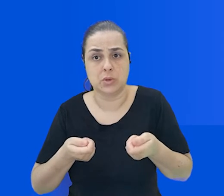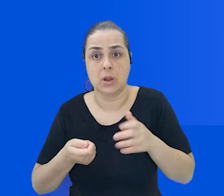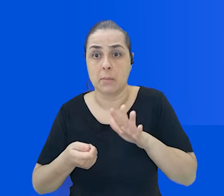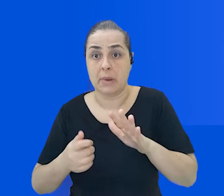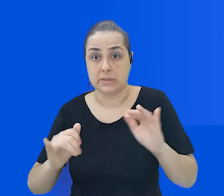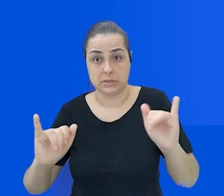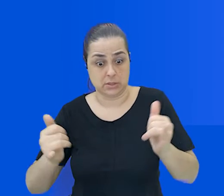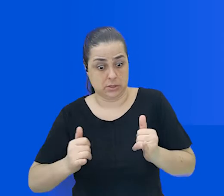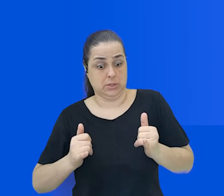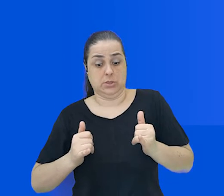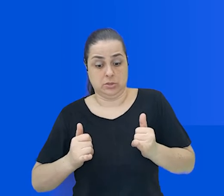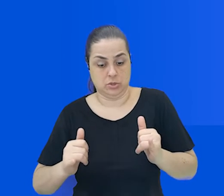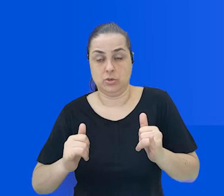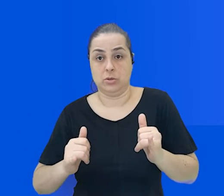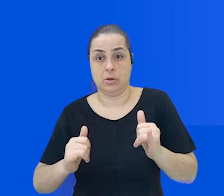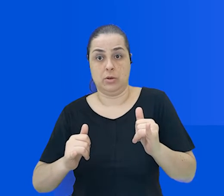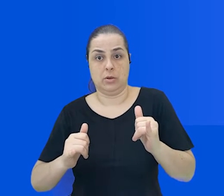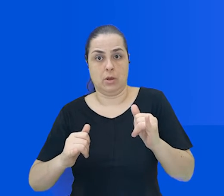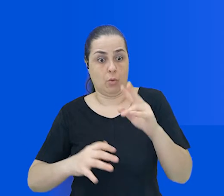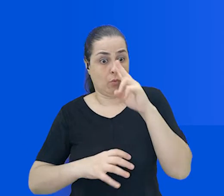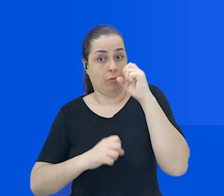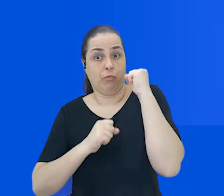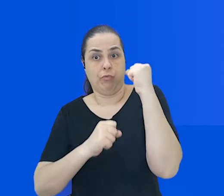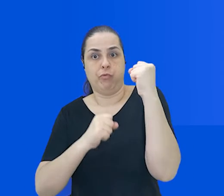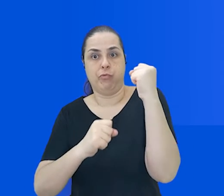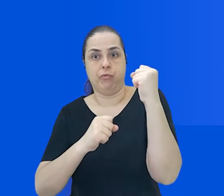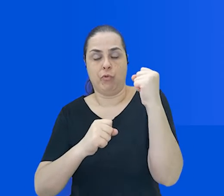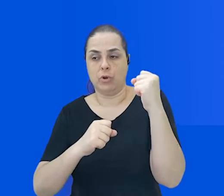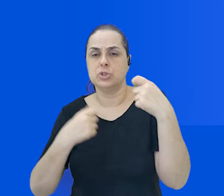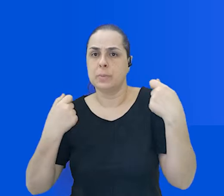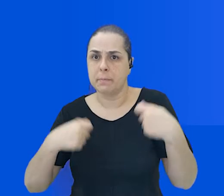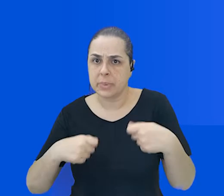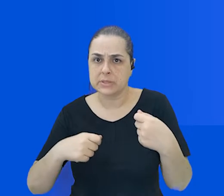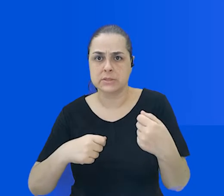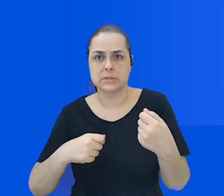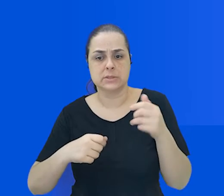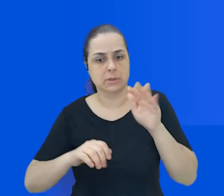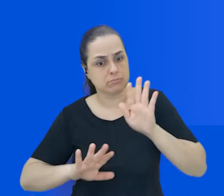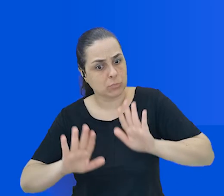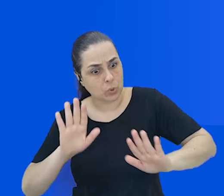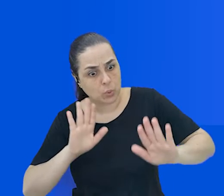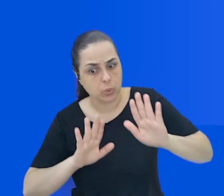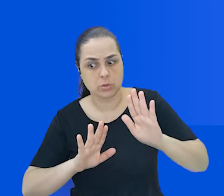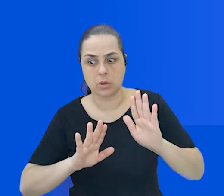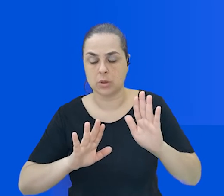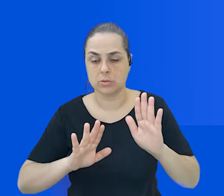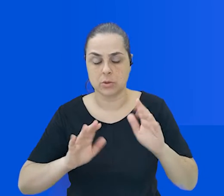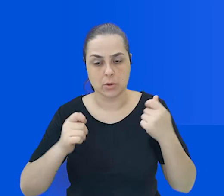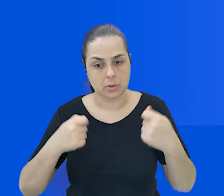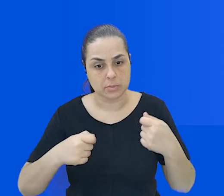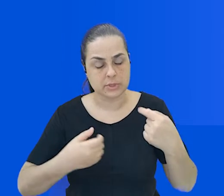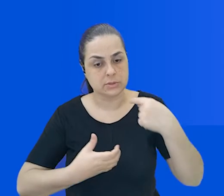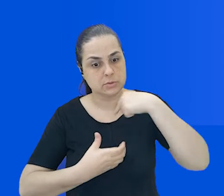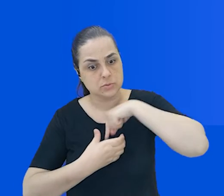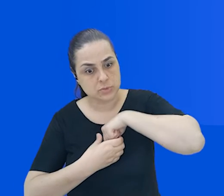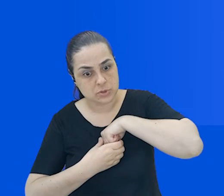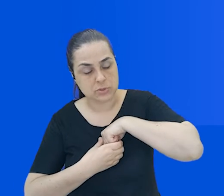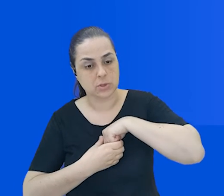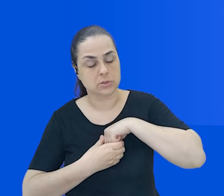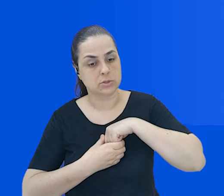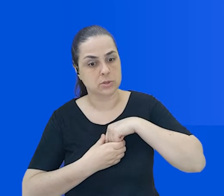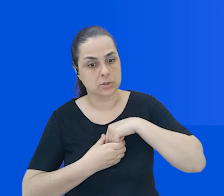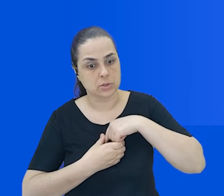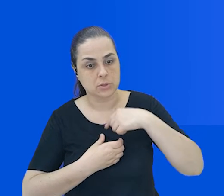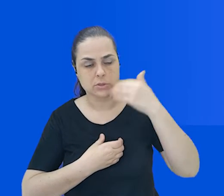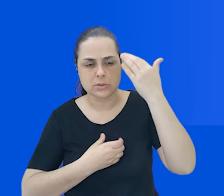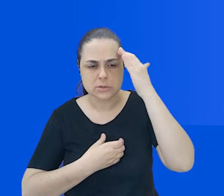emoção tem uma energia tão forte, e a gente precisa passar por isso e cuidar disso e acolher, que eu digo que ela vai encontrar uma